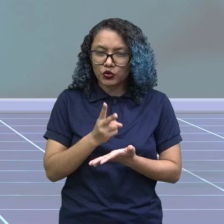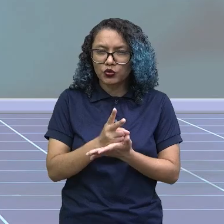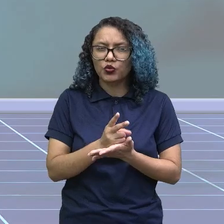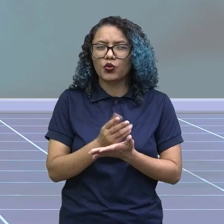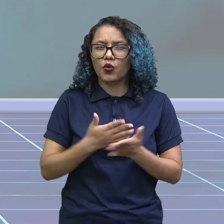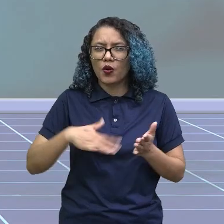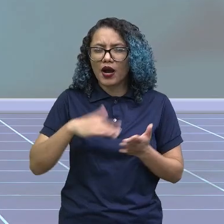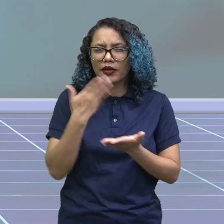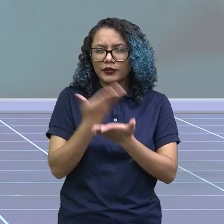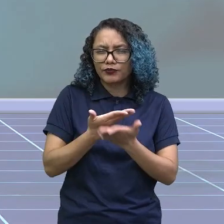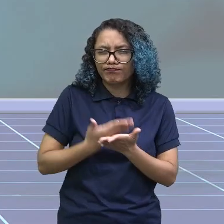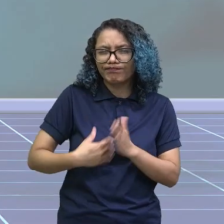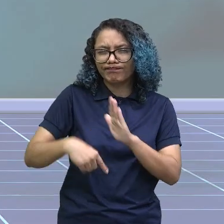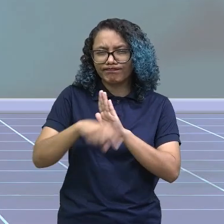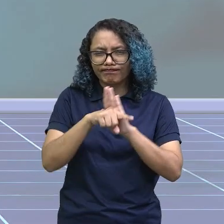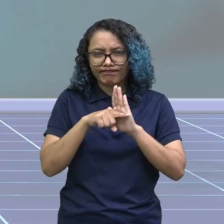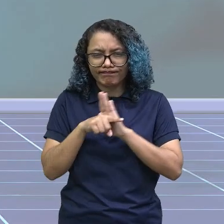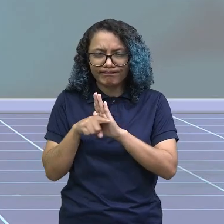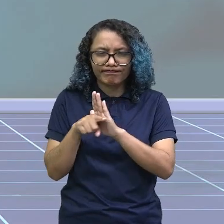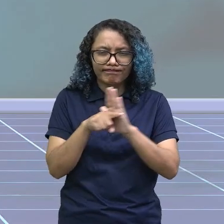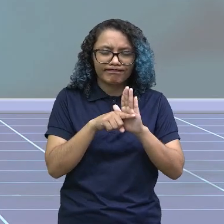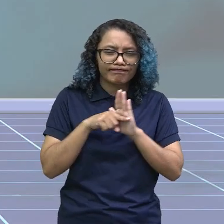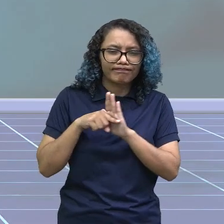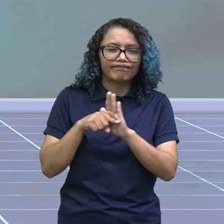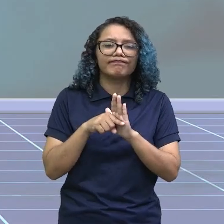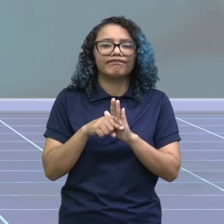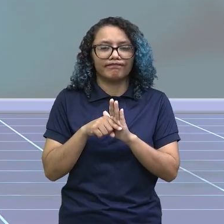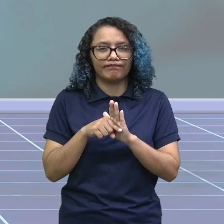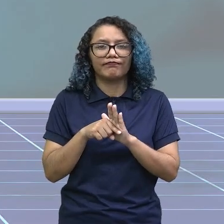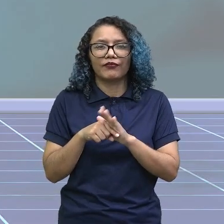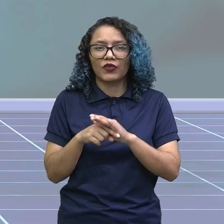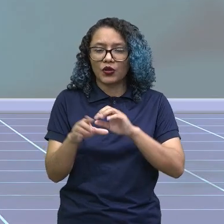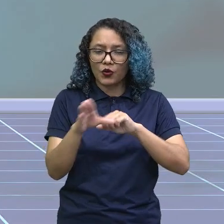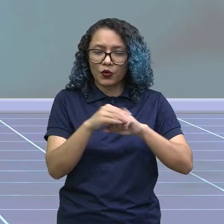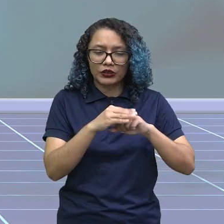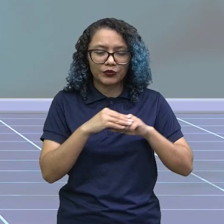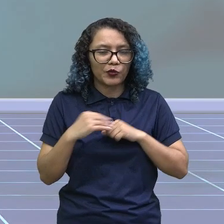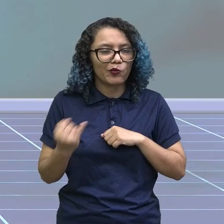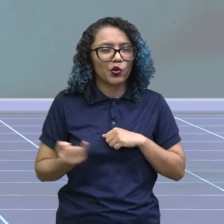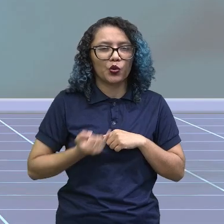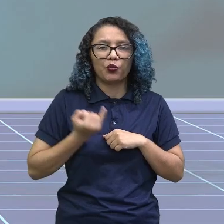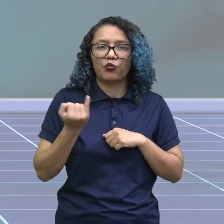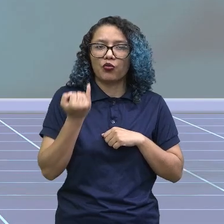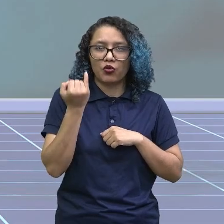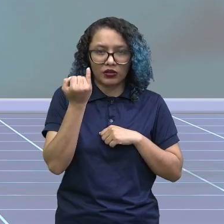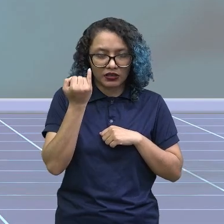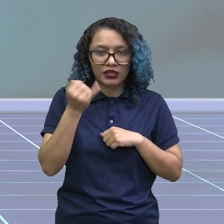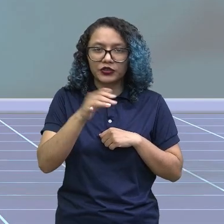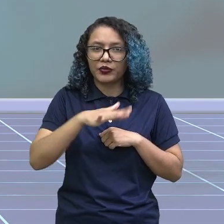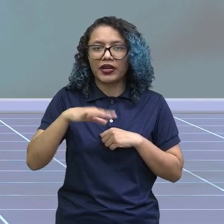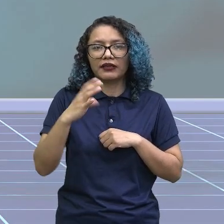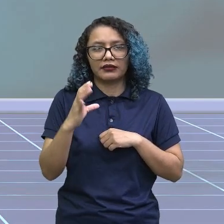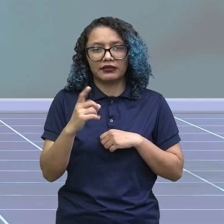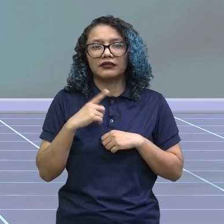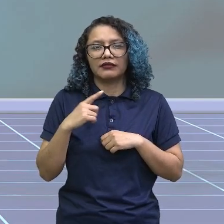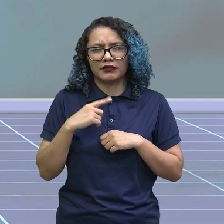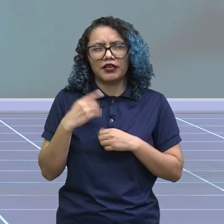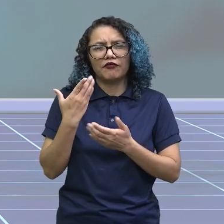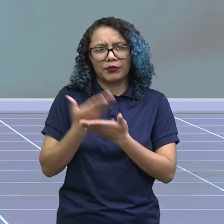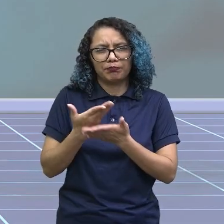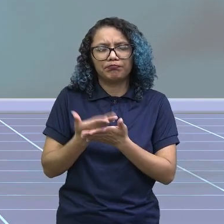pesquisa, do estudo, né? Trouxe ali bastante conhecimento importantíssimos, né, para a ciência, e aí